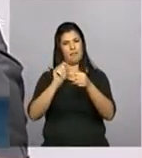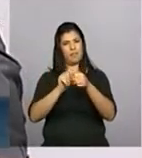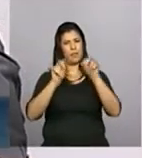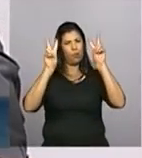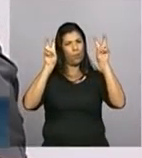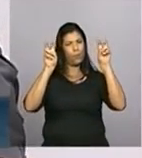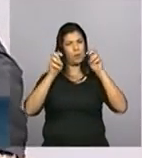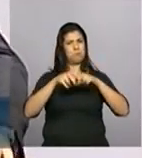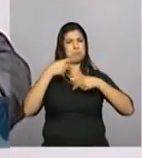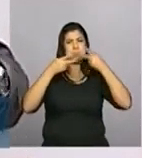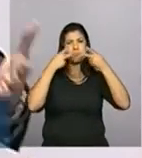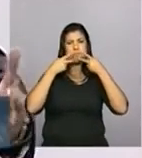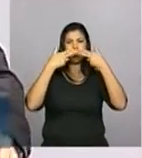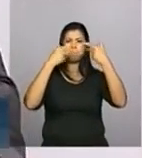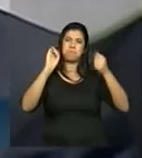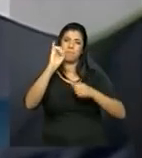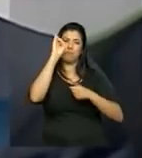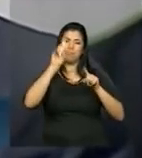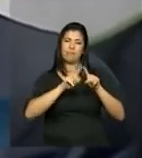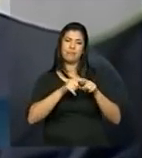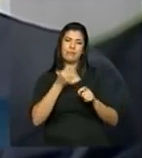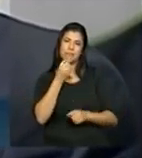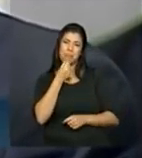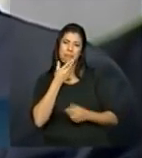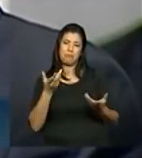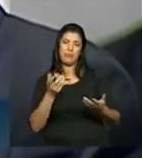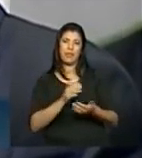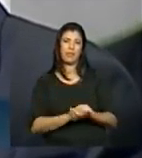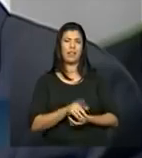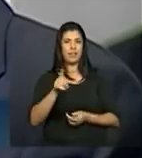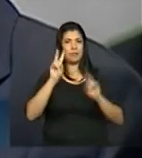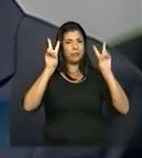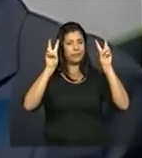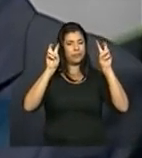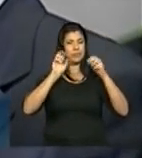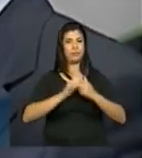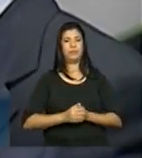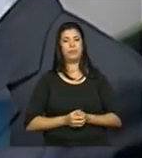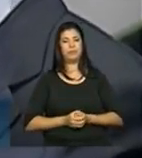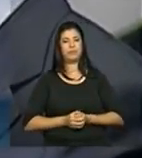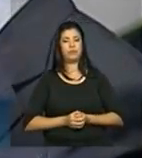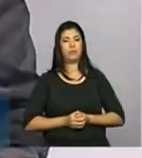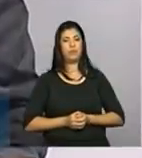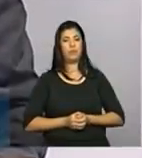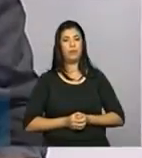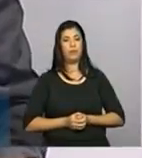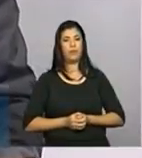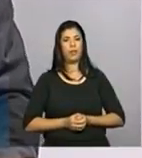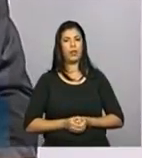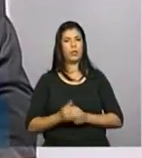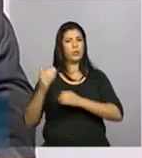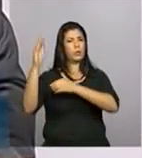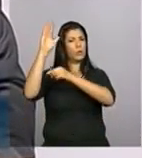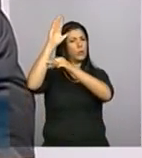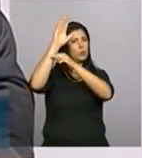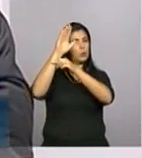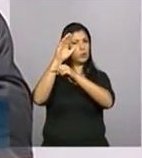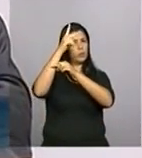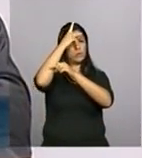importantes, mas descontraídos. O Barão dizia que a sombra do